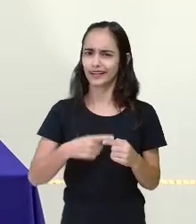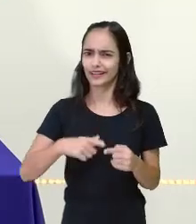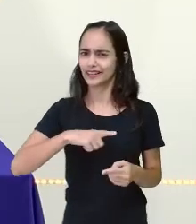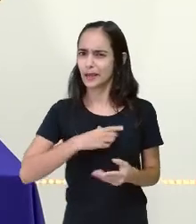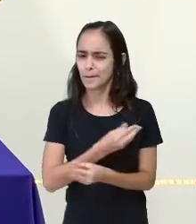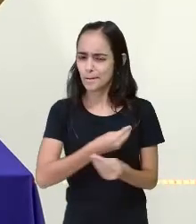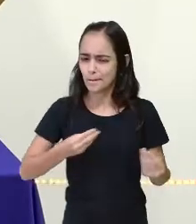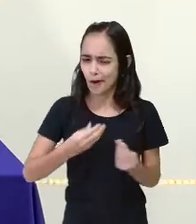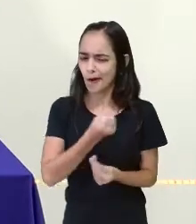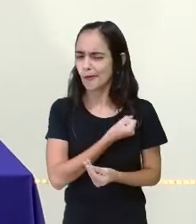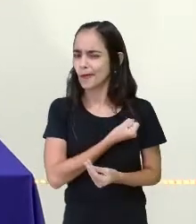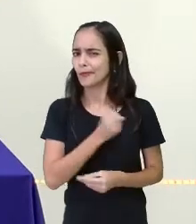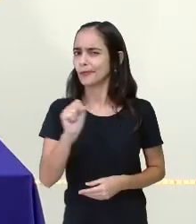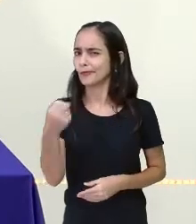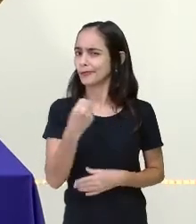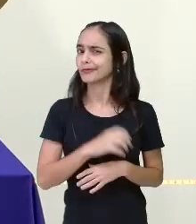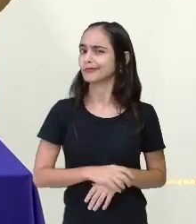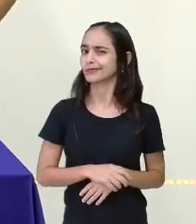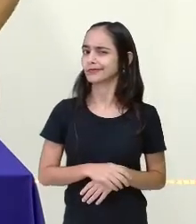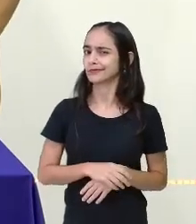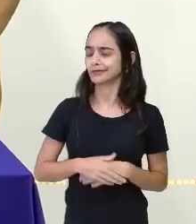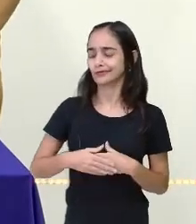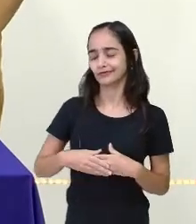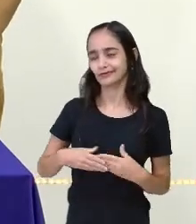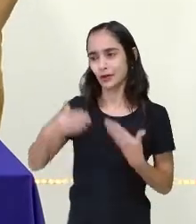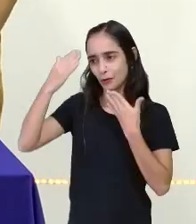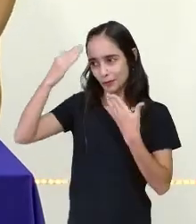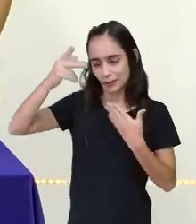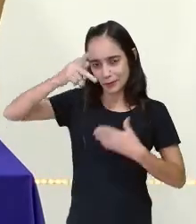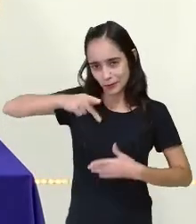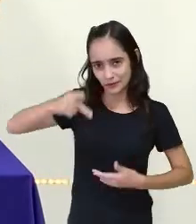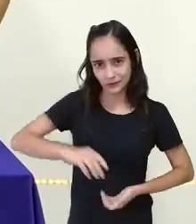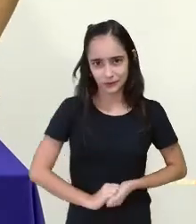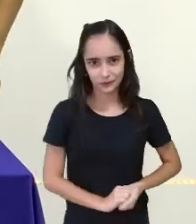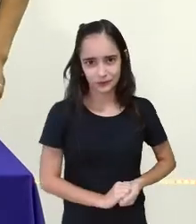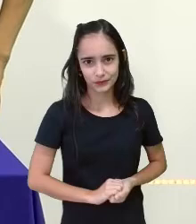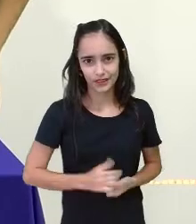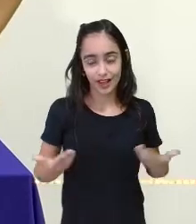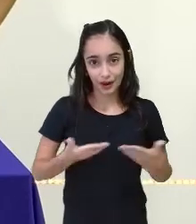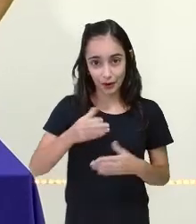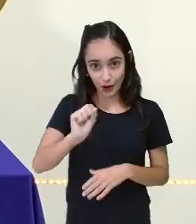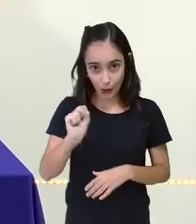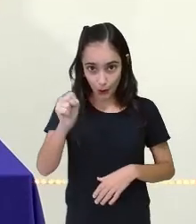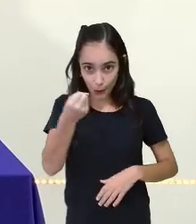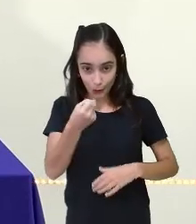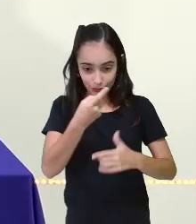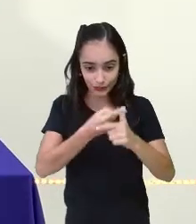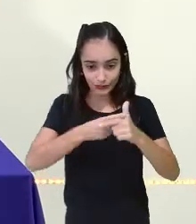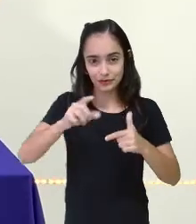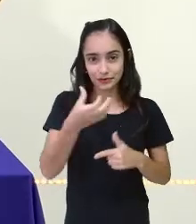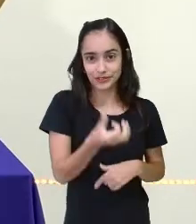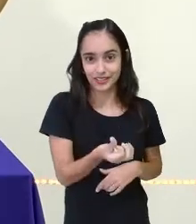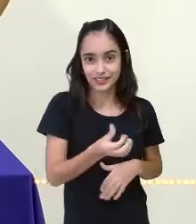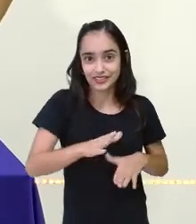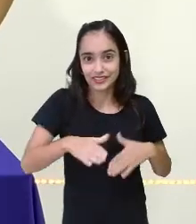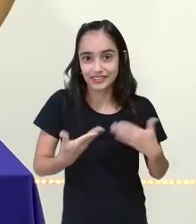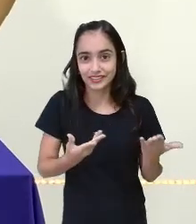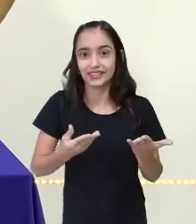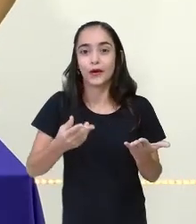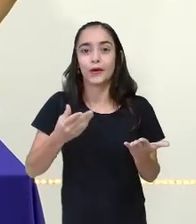8. 8, obrigada, professora Esté. 8 dividido por 6. Então, aqui vão